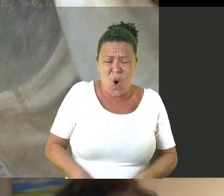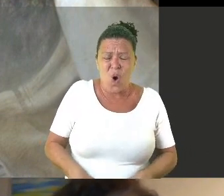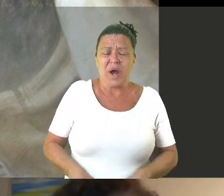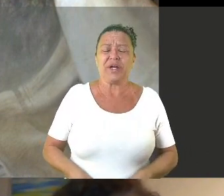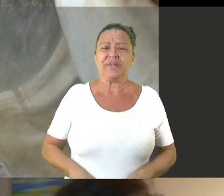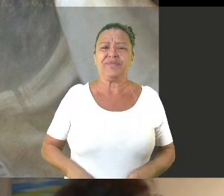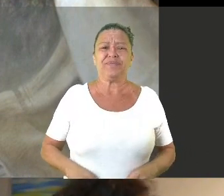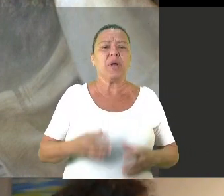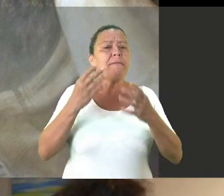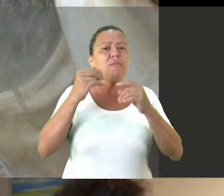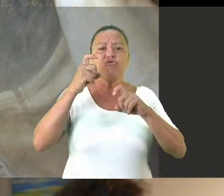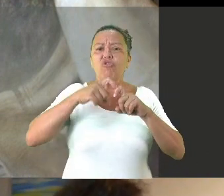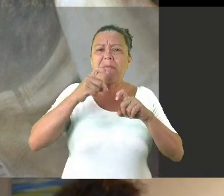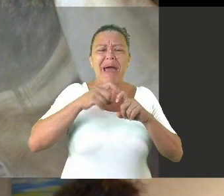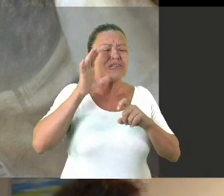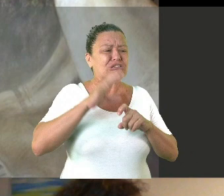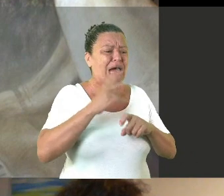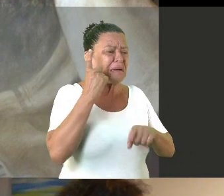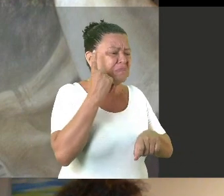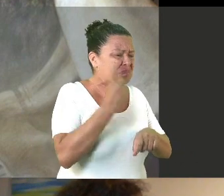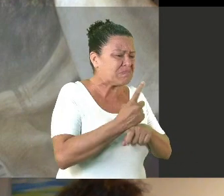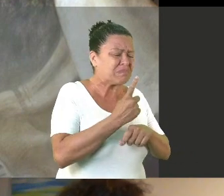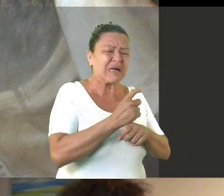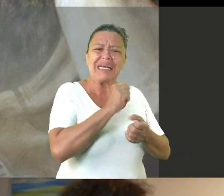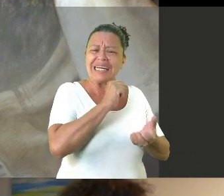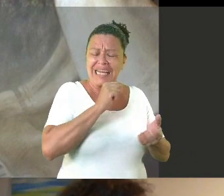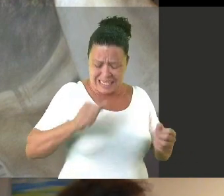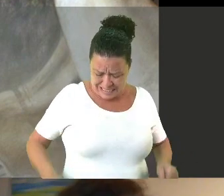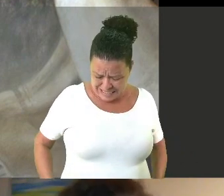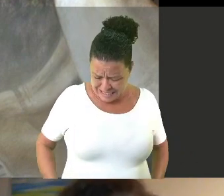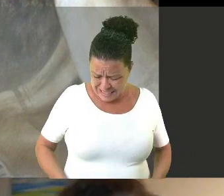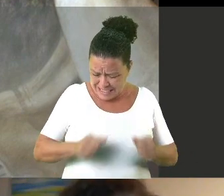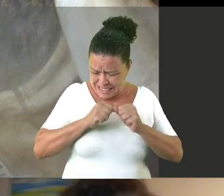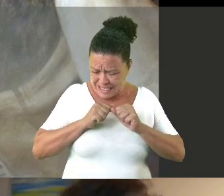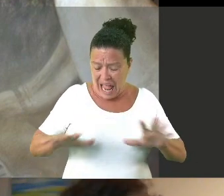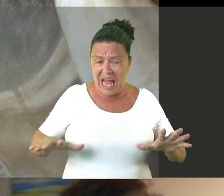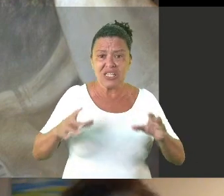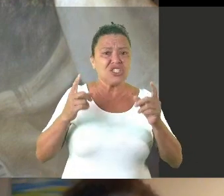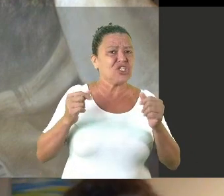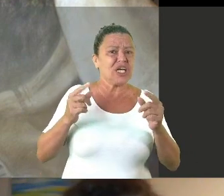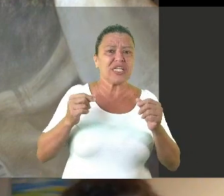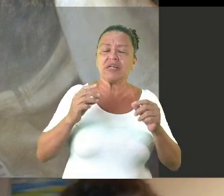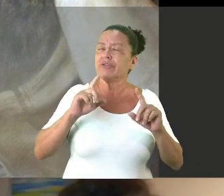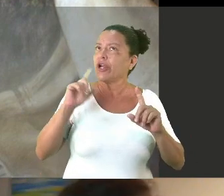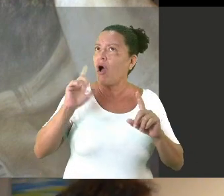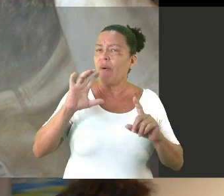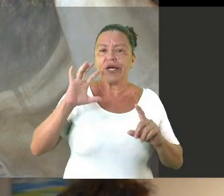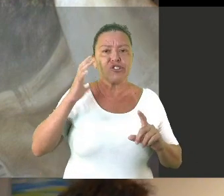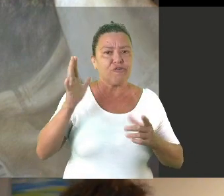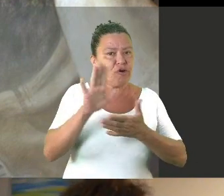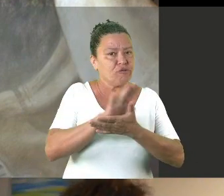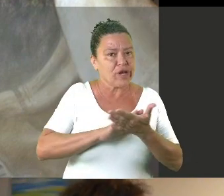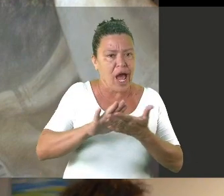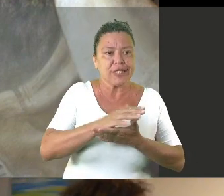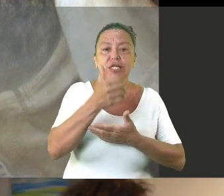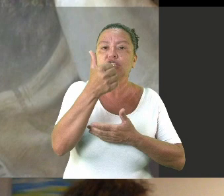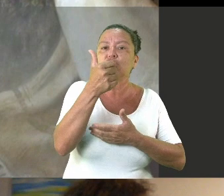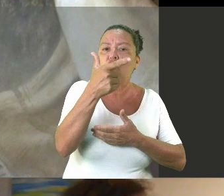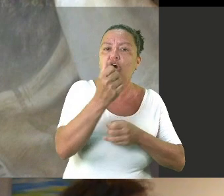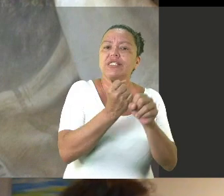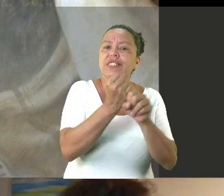de muitos médicos, gastado tudo quanto tinha e nada